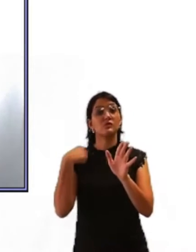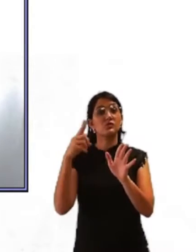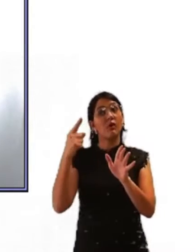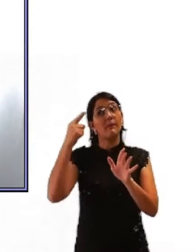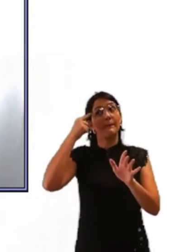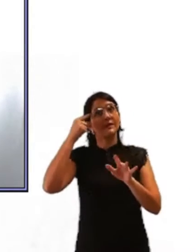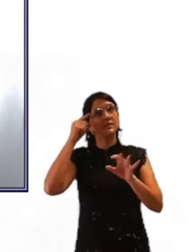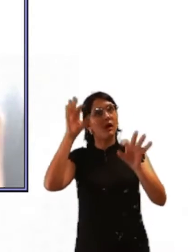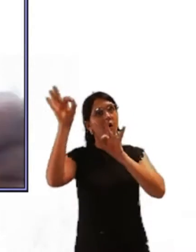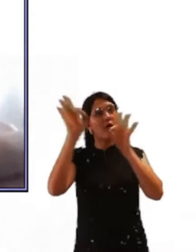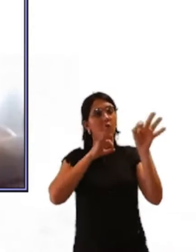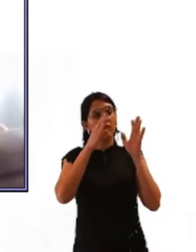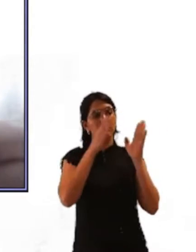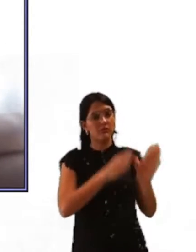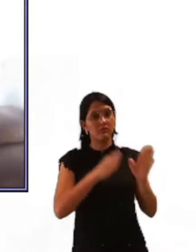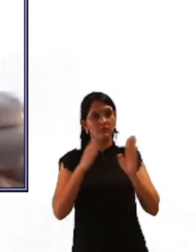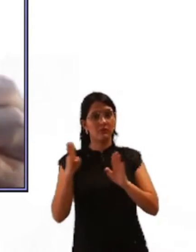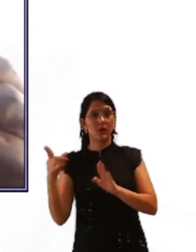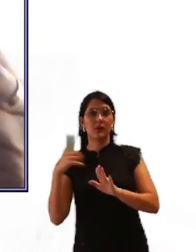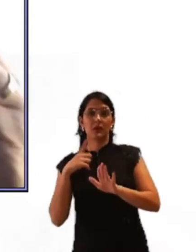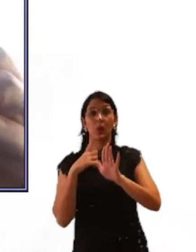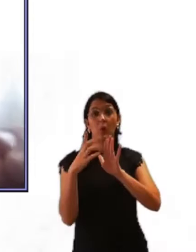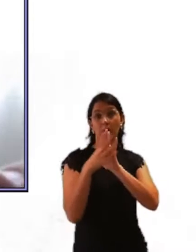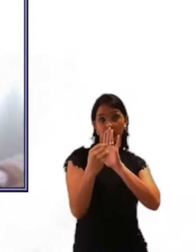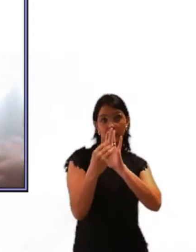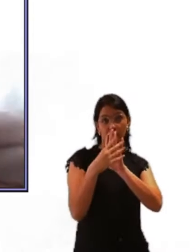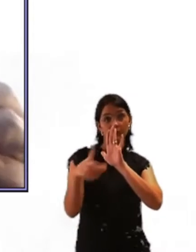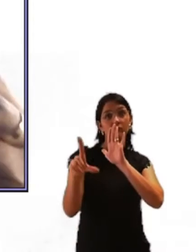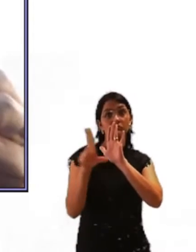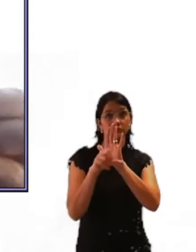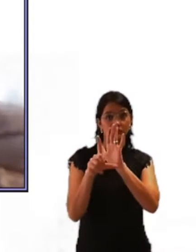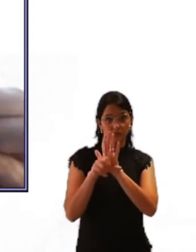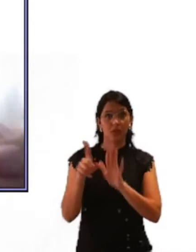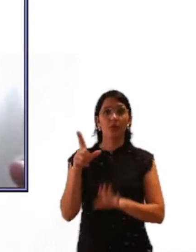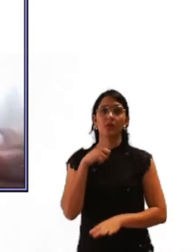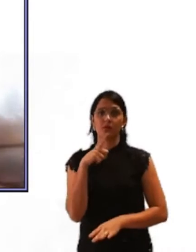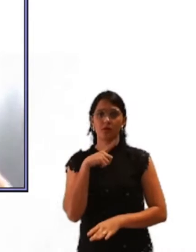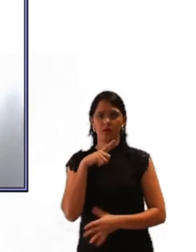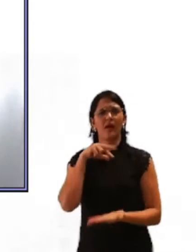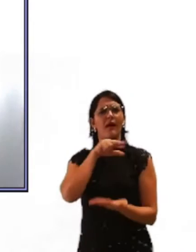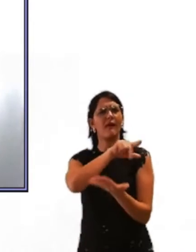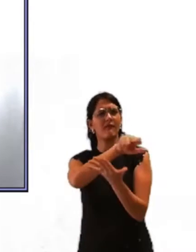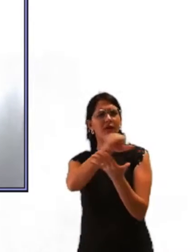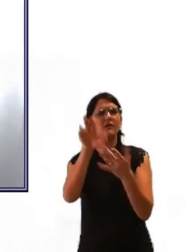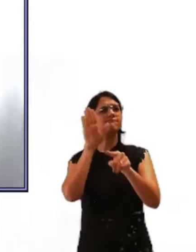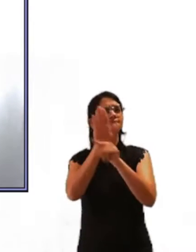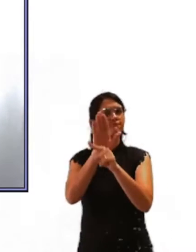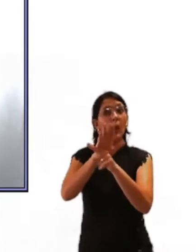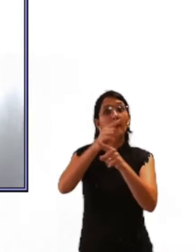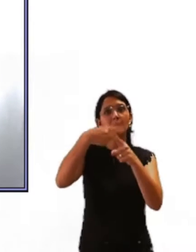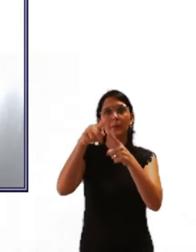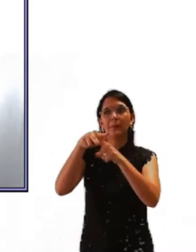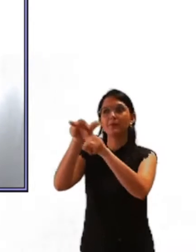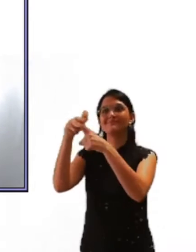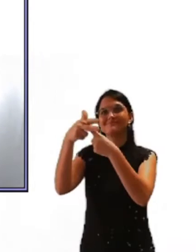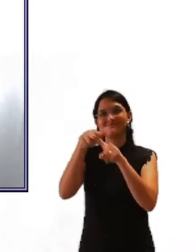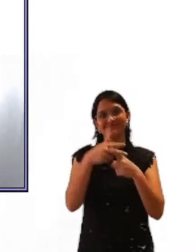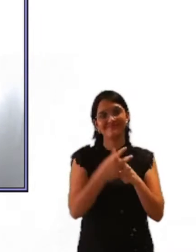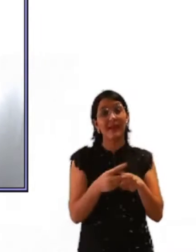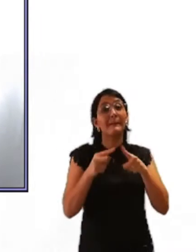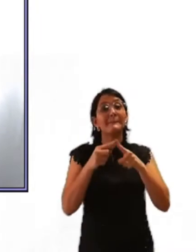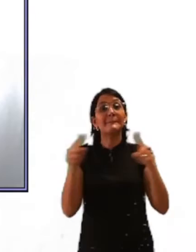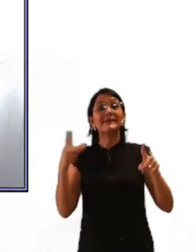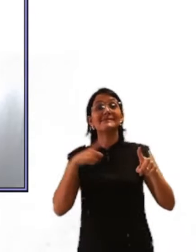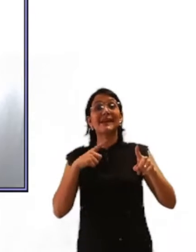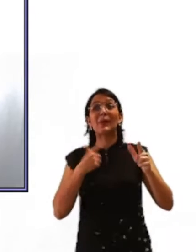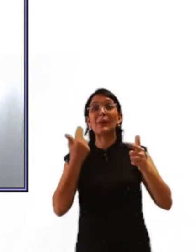nossas ideias, o modelo legalista, ele existe, ele resolve muitos dos problemas, mas há